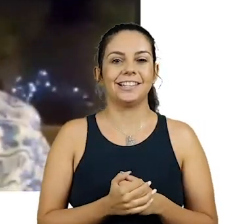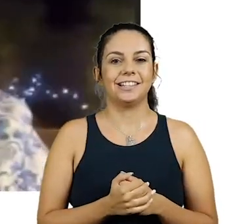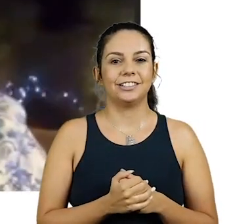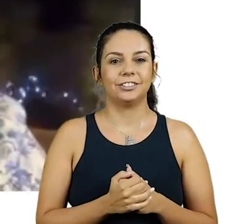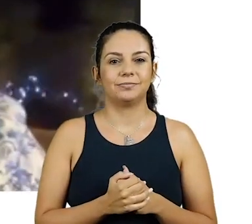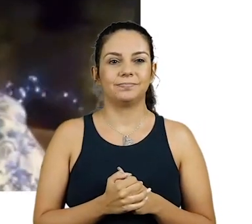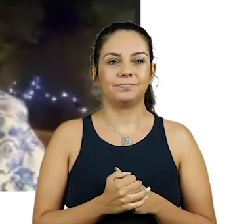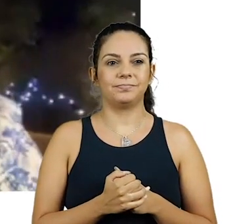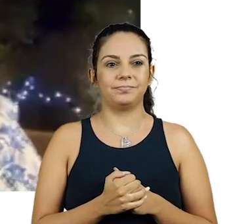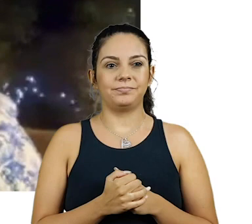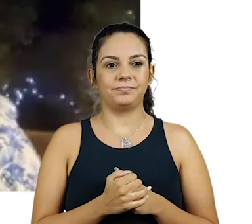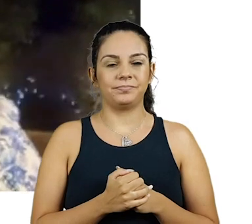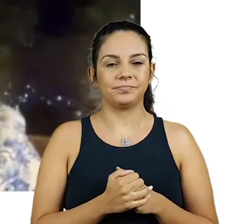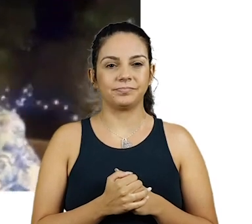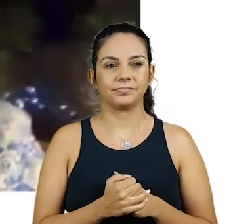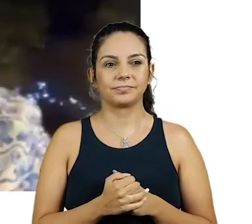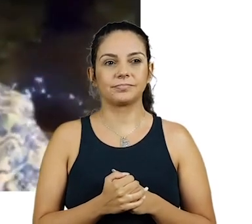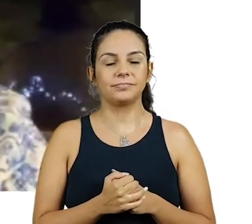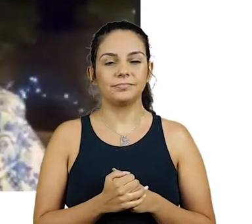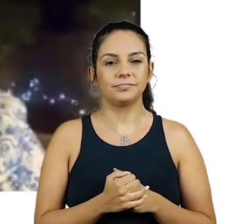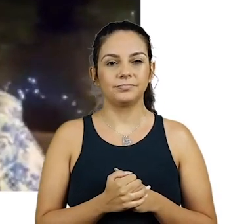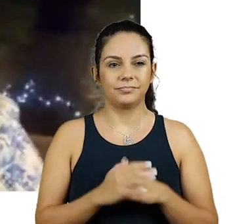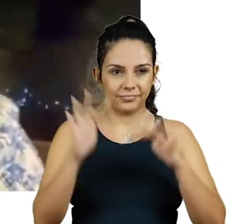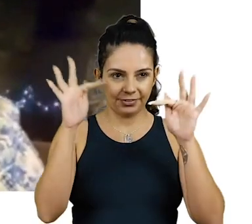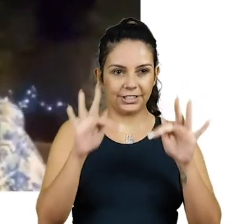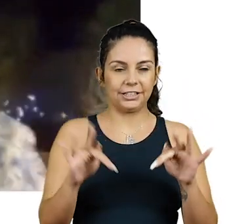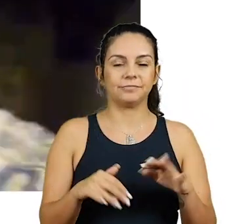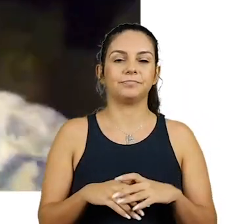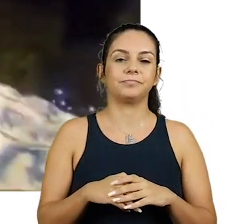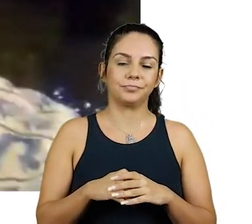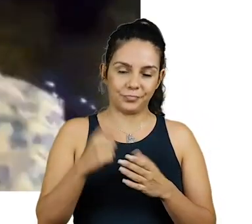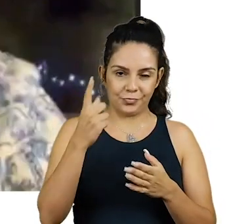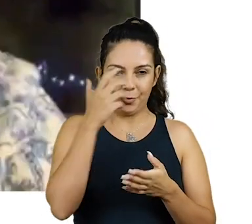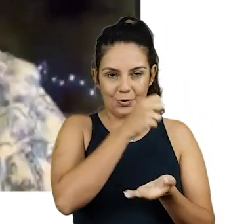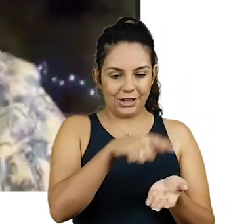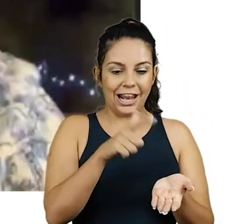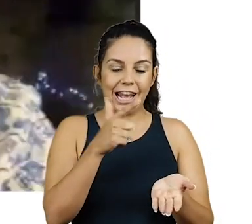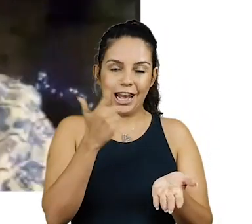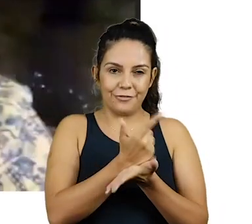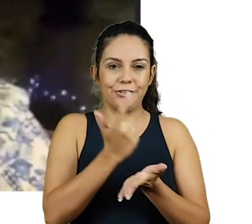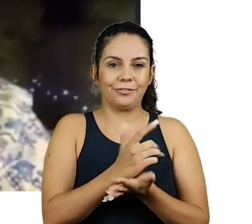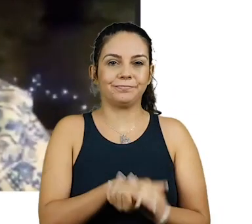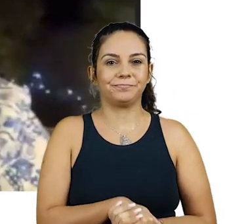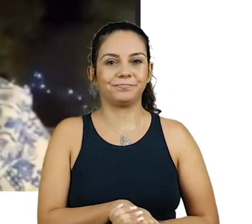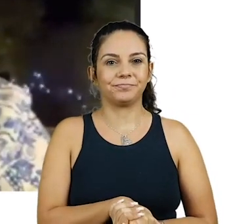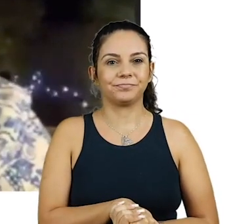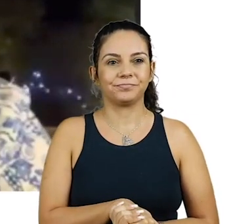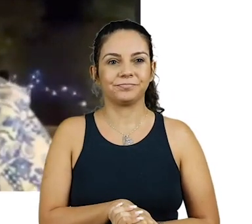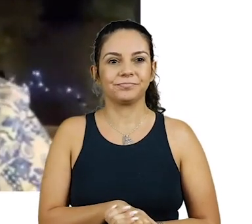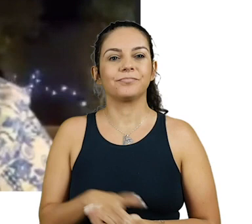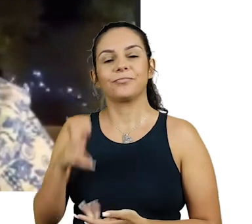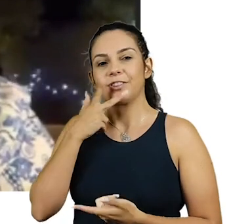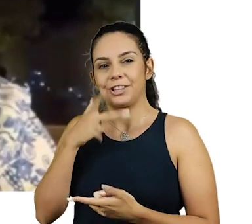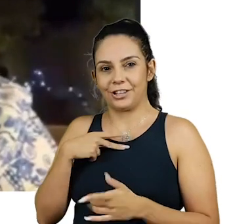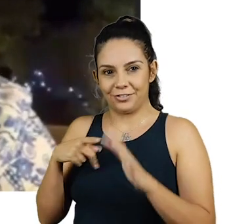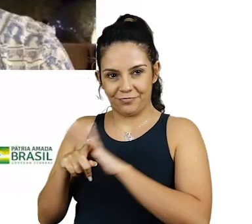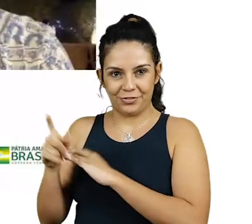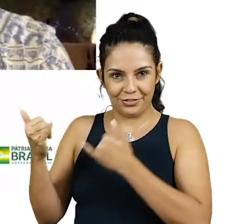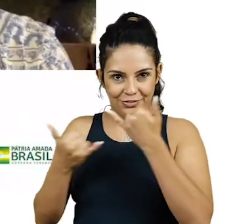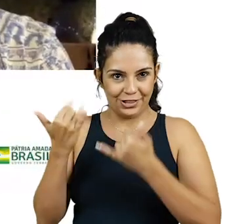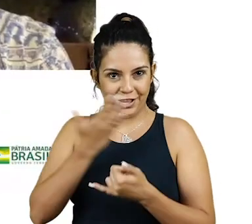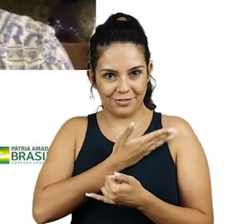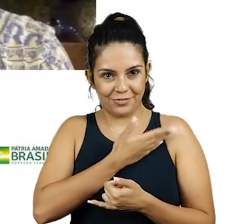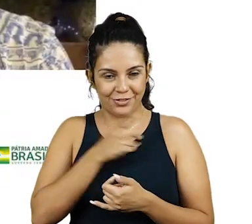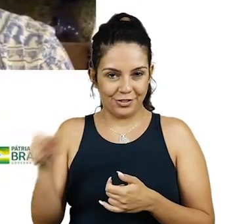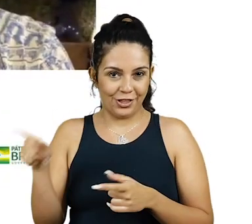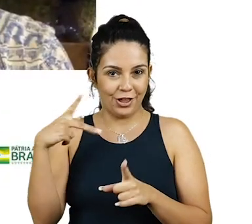que da Todavia também, porque eles ficaram felizes ali, saiu quase normal. Meu divertido amigo, ano que vem você vai